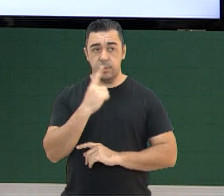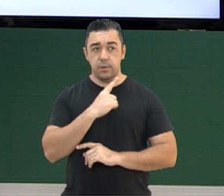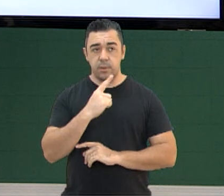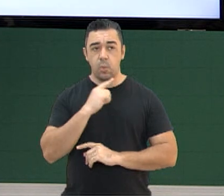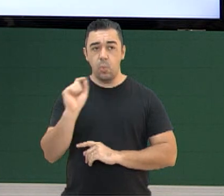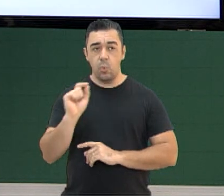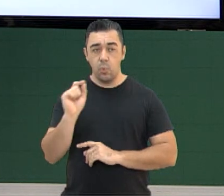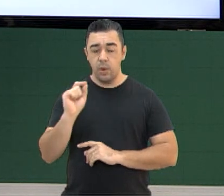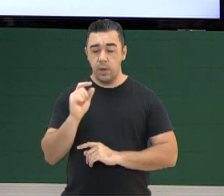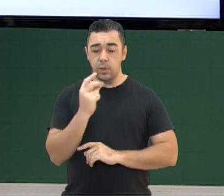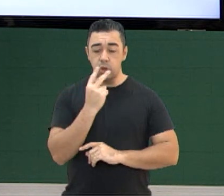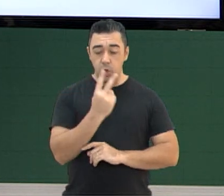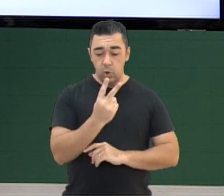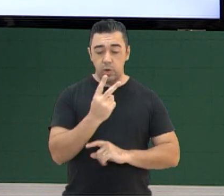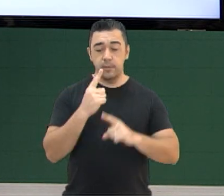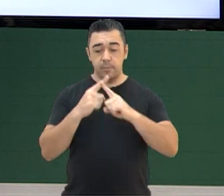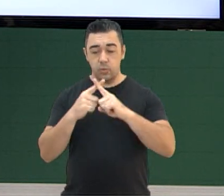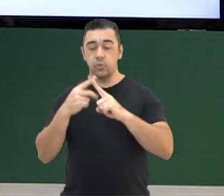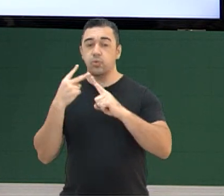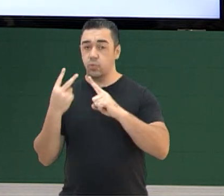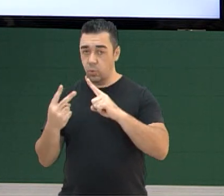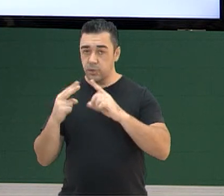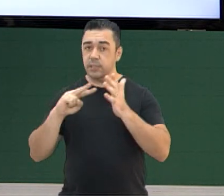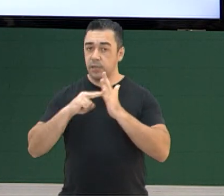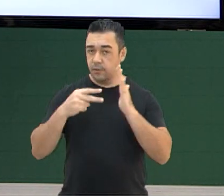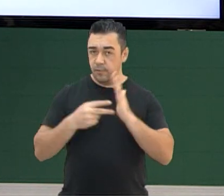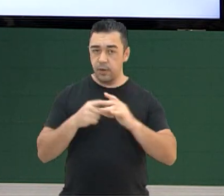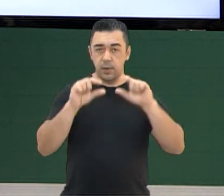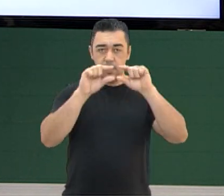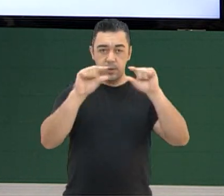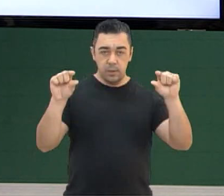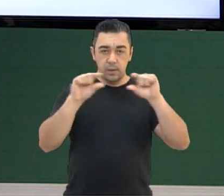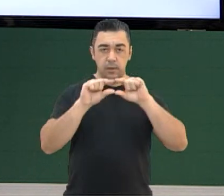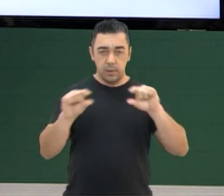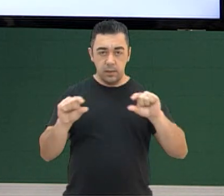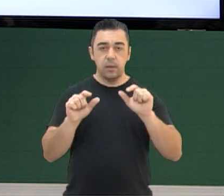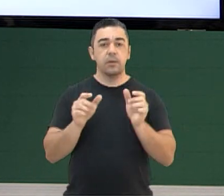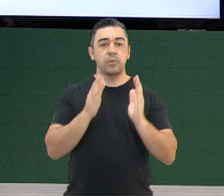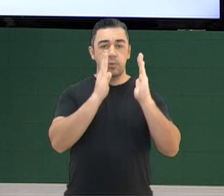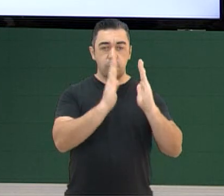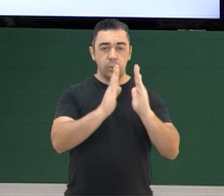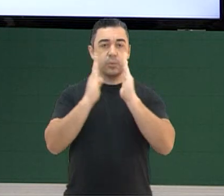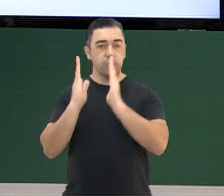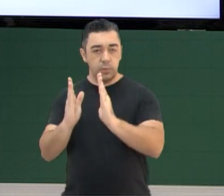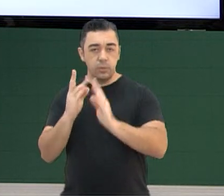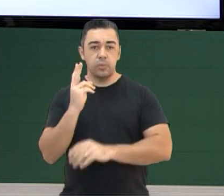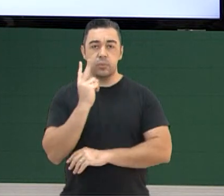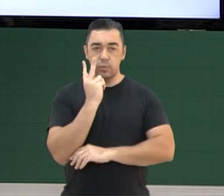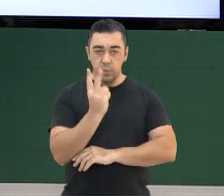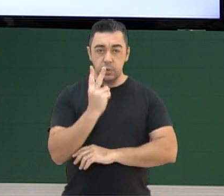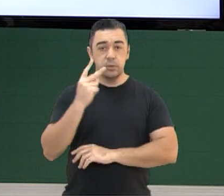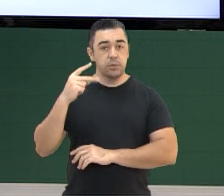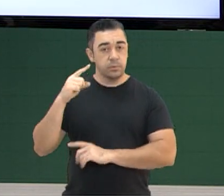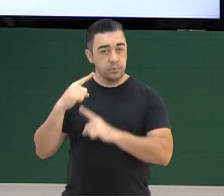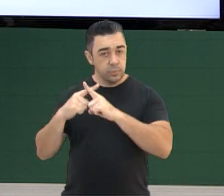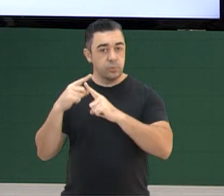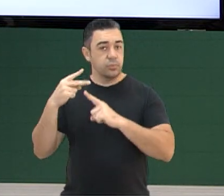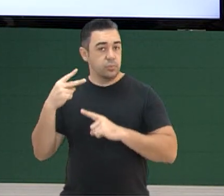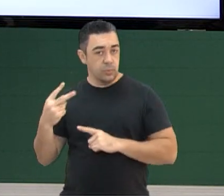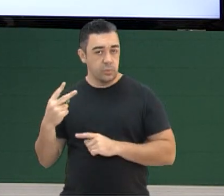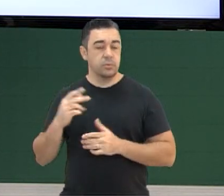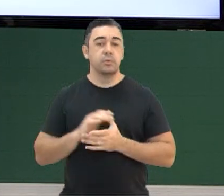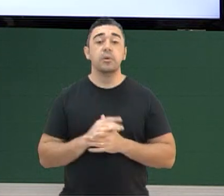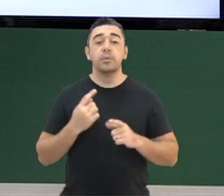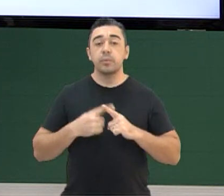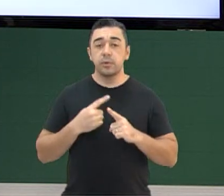ordem 2 por 2, tá? Então, esses números que vem aqui embaixo está representando a ordem. Por que é 2